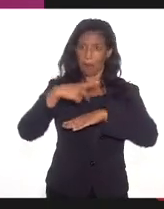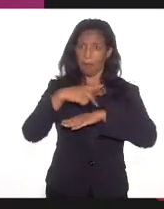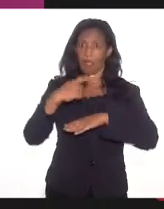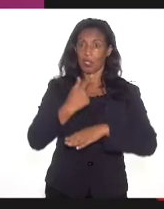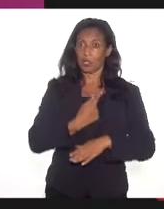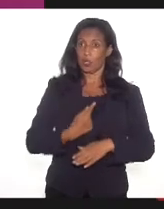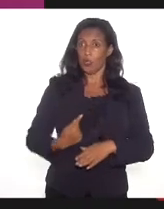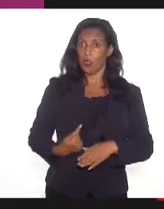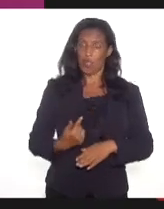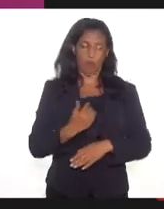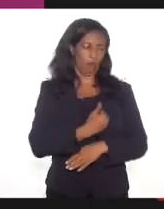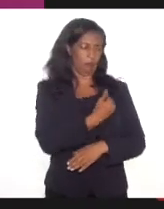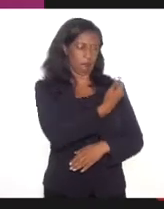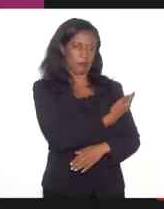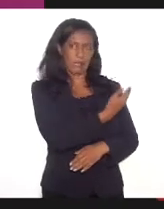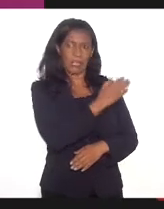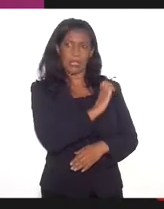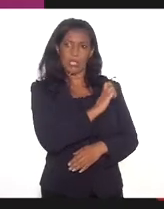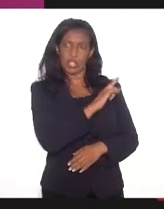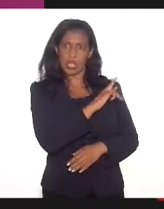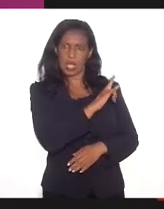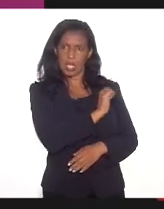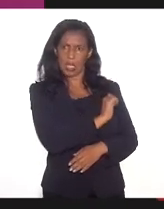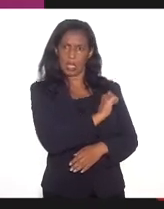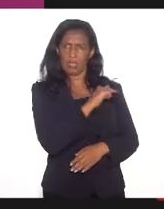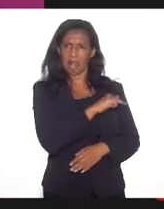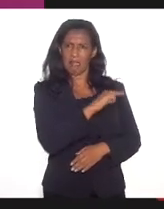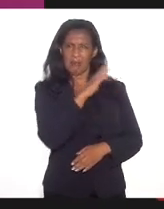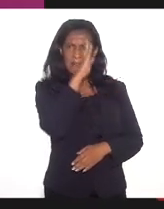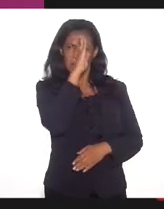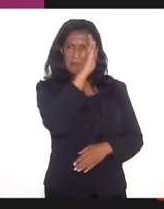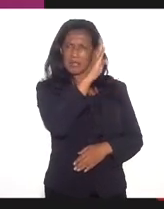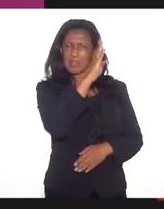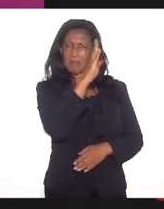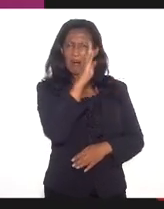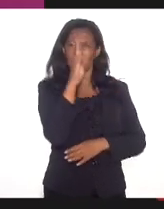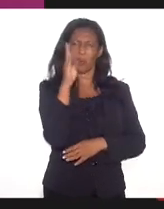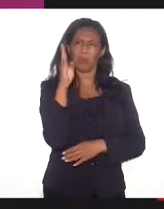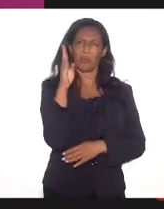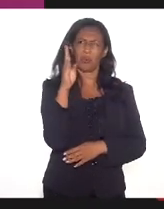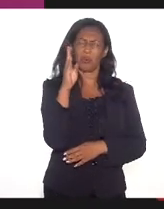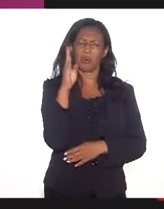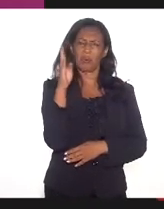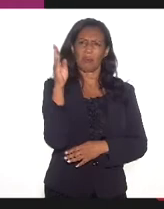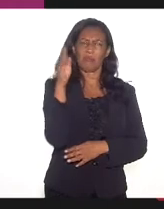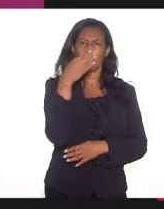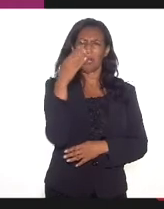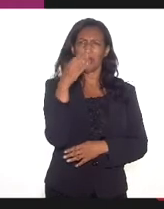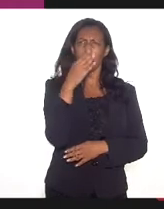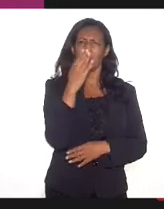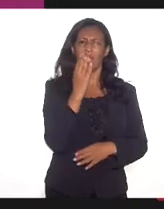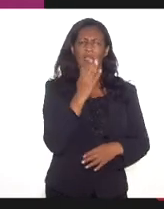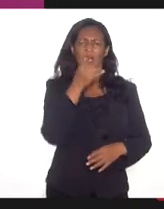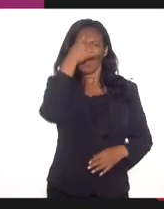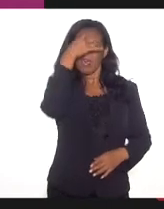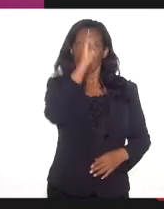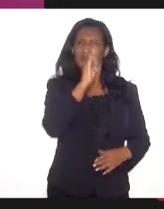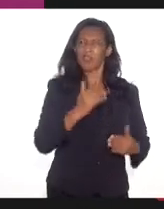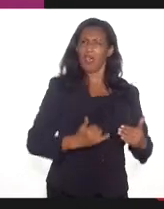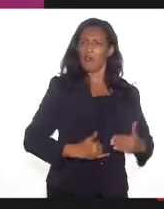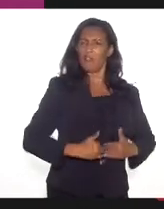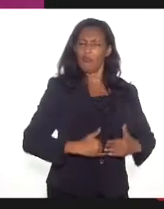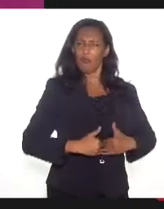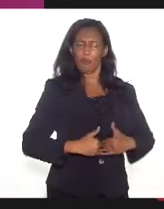de esquerda e que a principal bandeira era o combate à fome a gente não